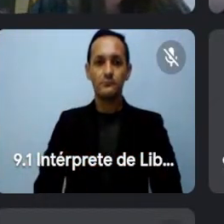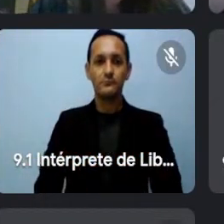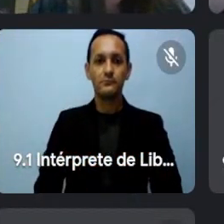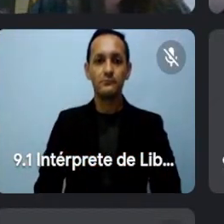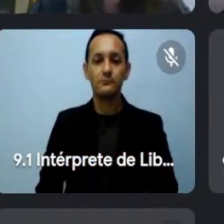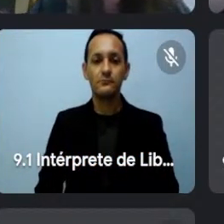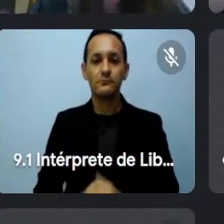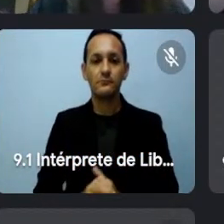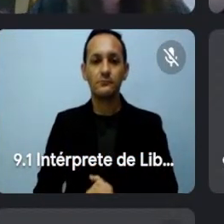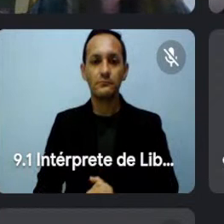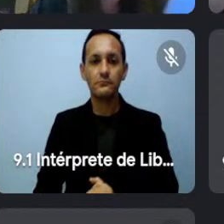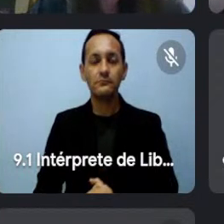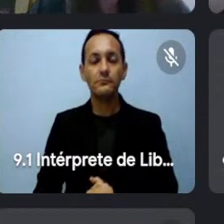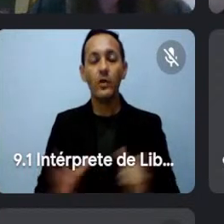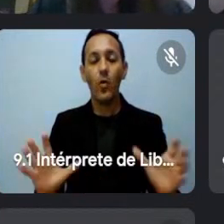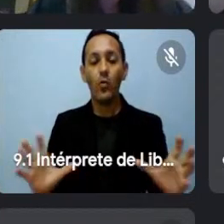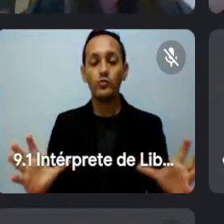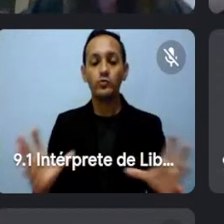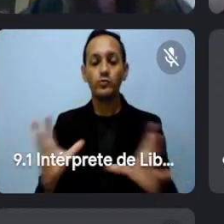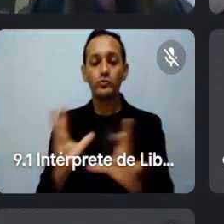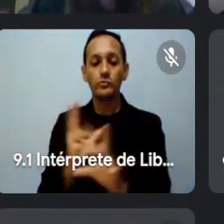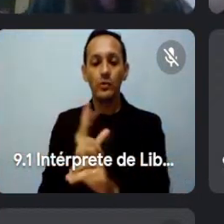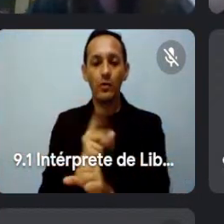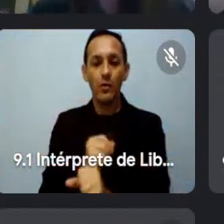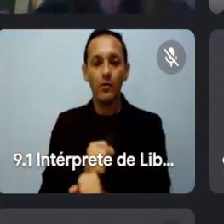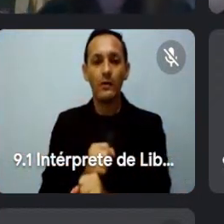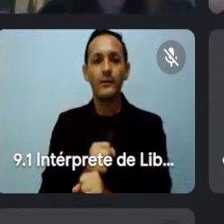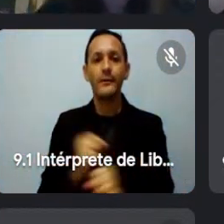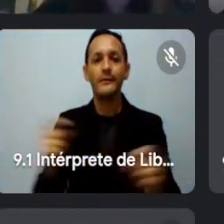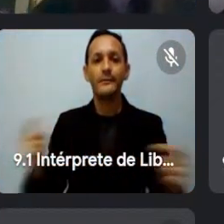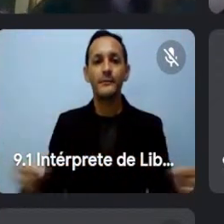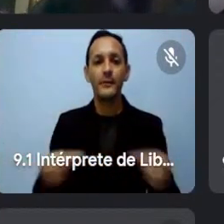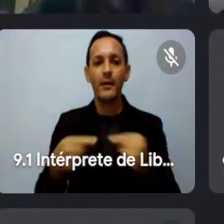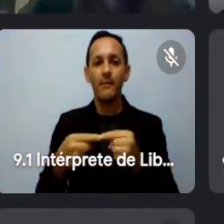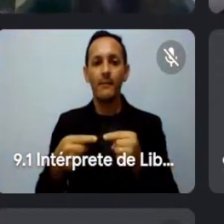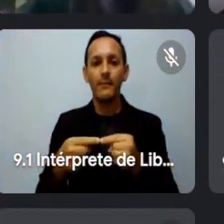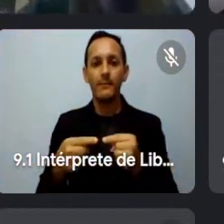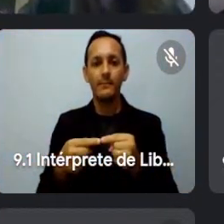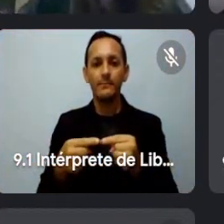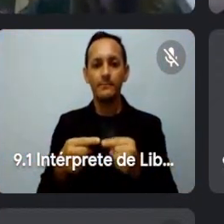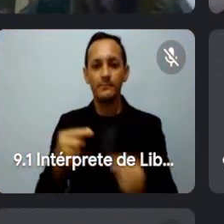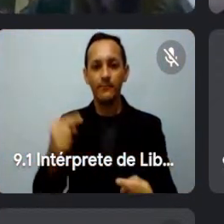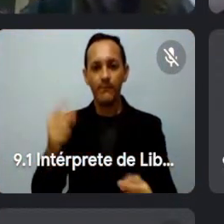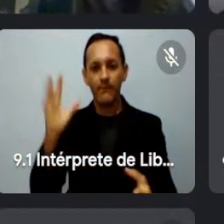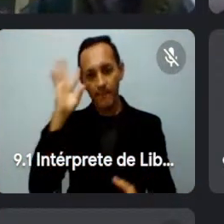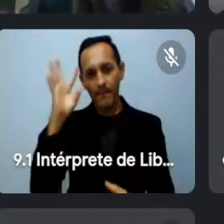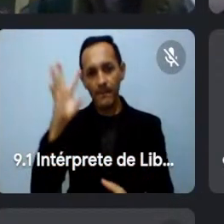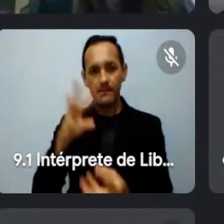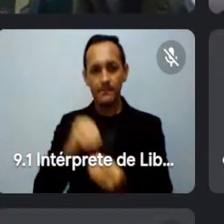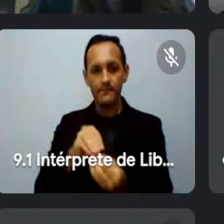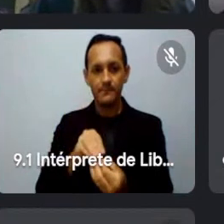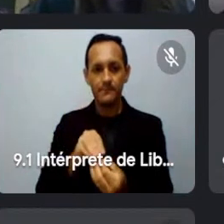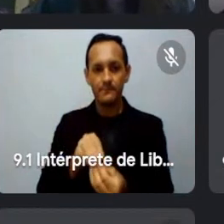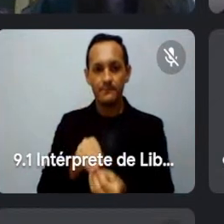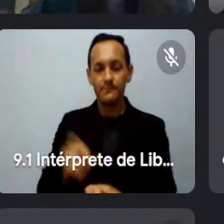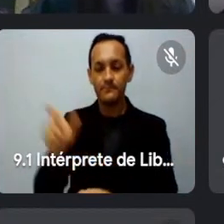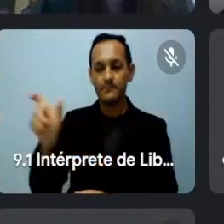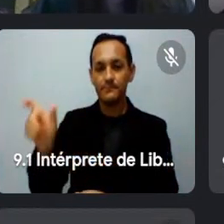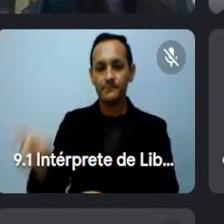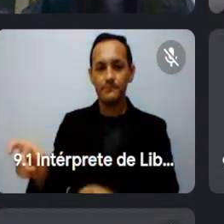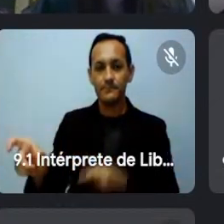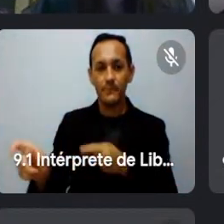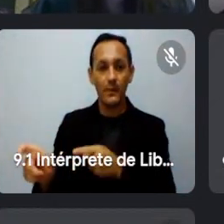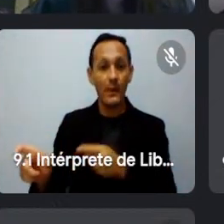conjunto probatório que induzem sem sombra de dúvida a conclusão de que se não houve a efetiva